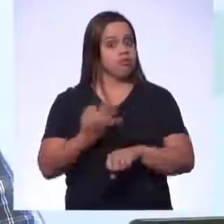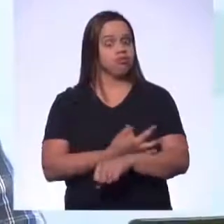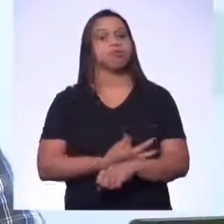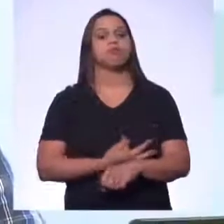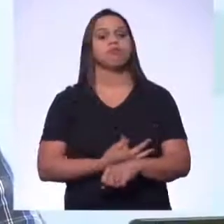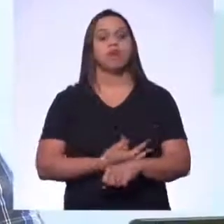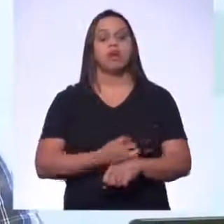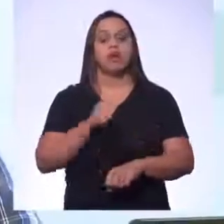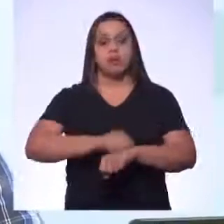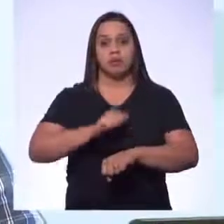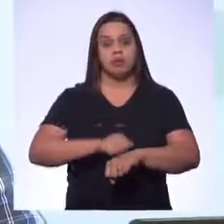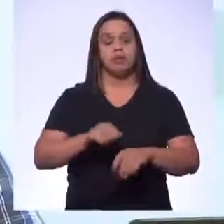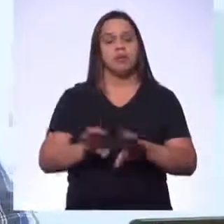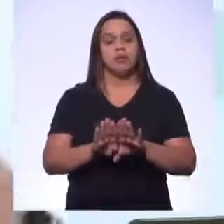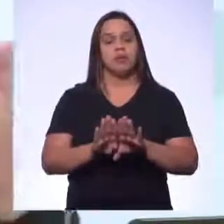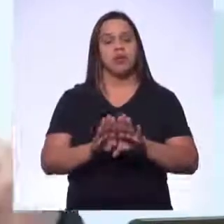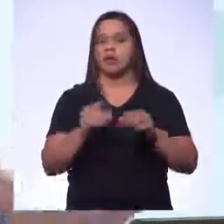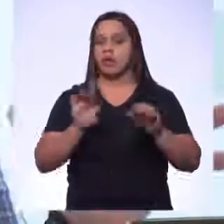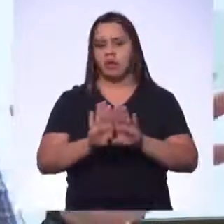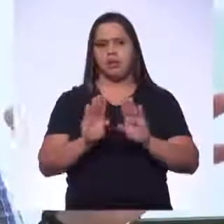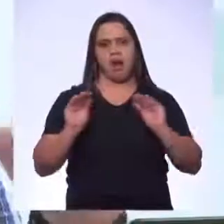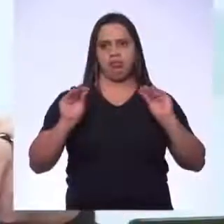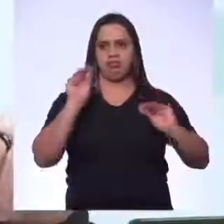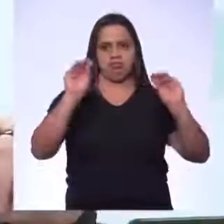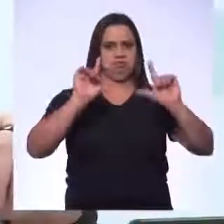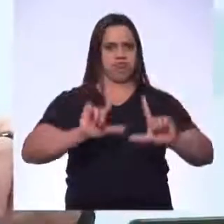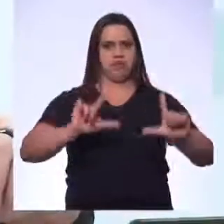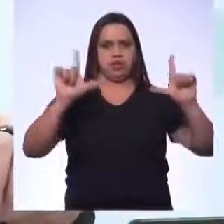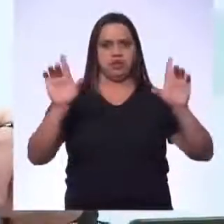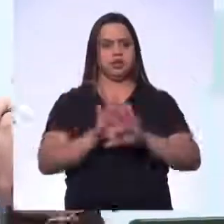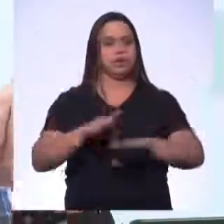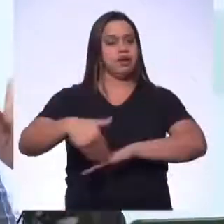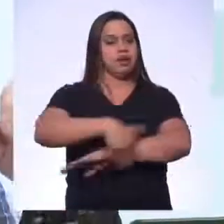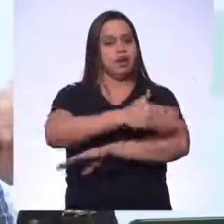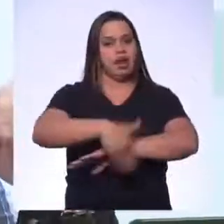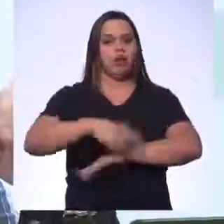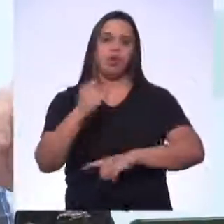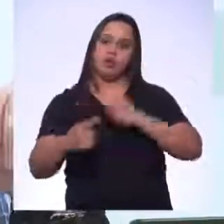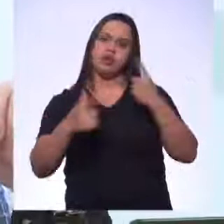né, para decoração, né, e até em calçado aí algumas